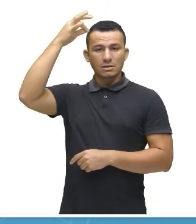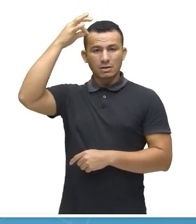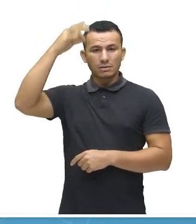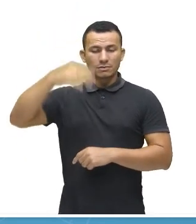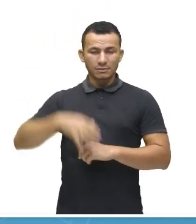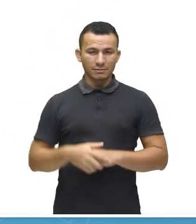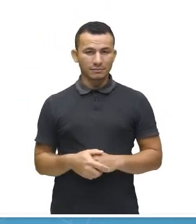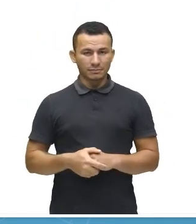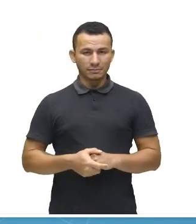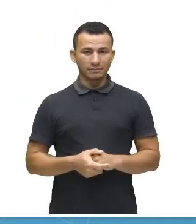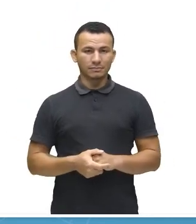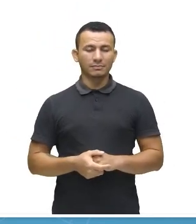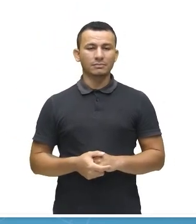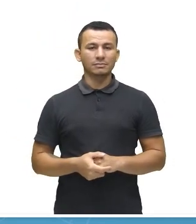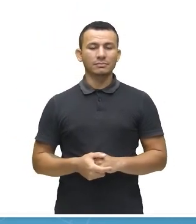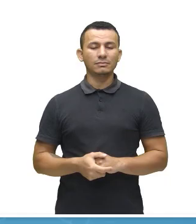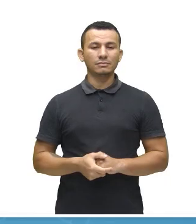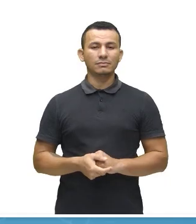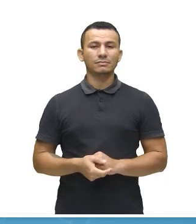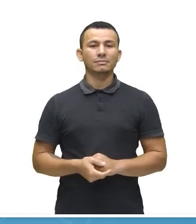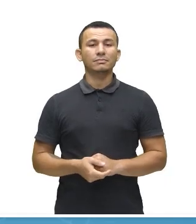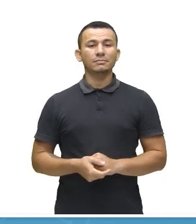bom? Região